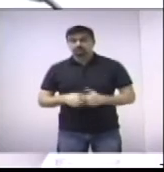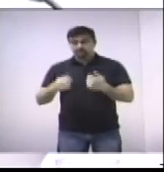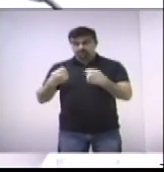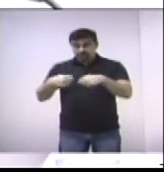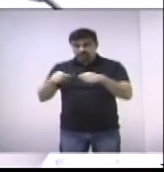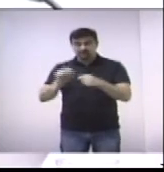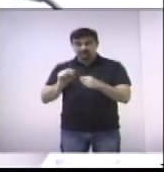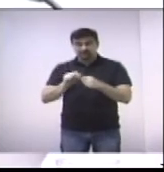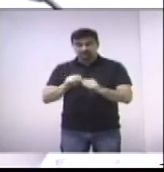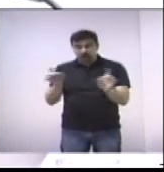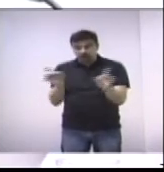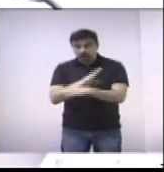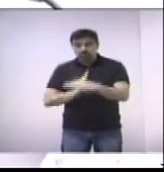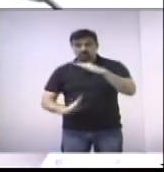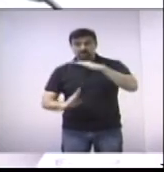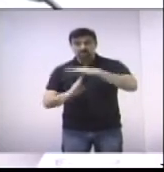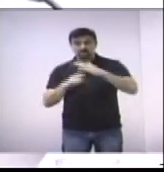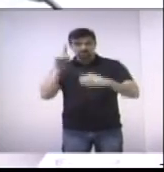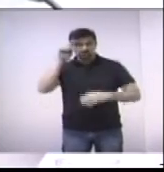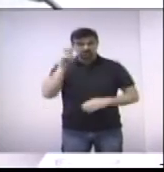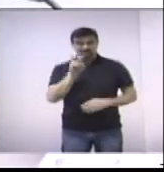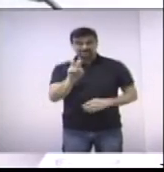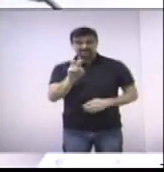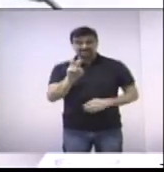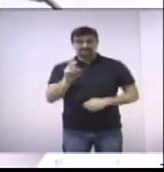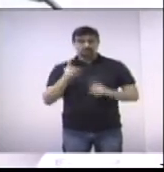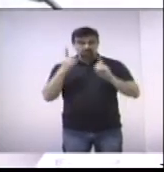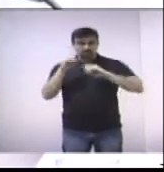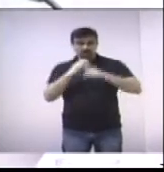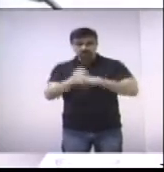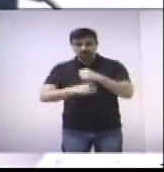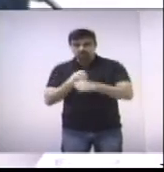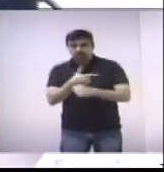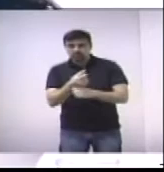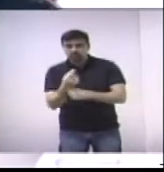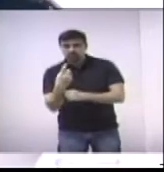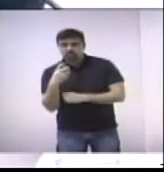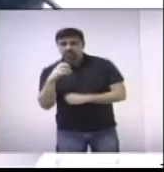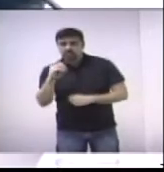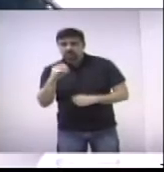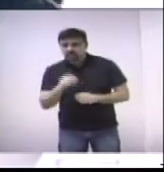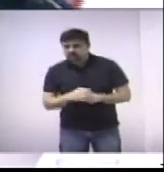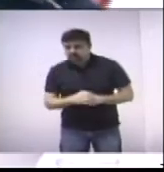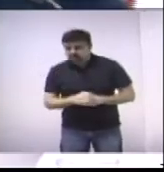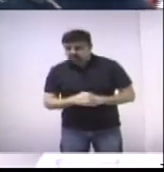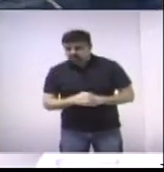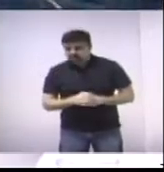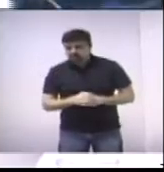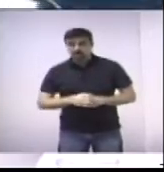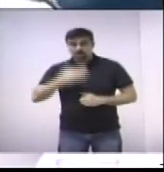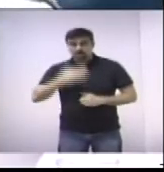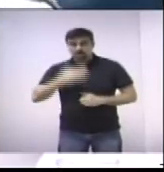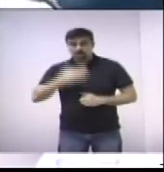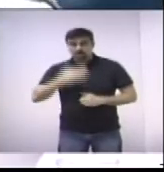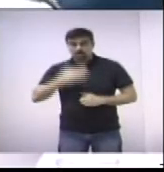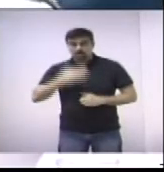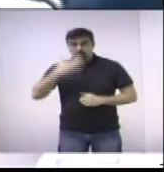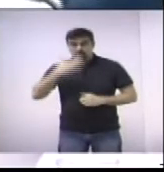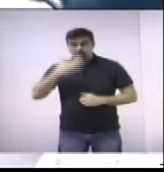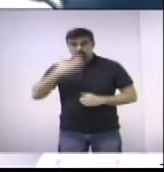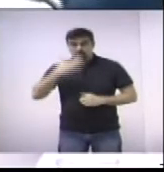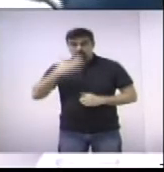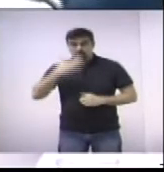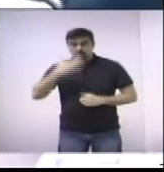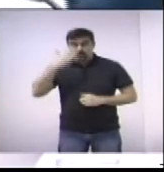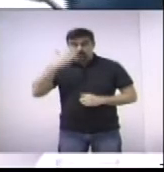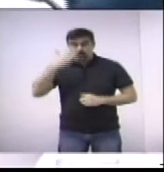Pré-produção deverá ser entregue até no máximo dia 5 de fevereiro de 2010, junto à Secretaria Municipal de Turismo e Eventos, que comprovam a execução da